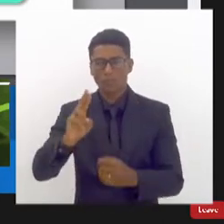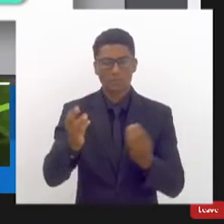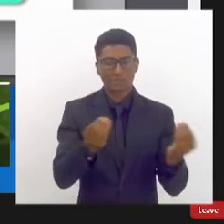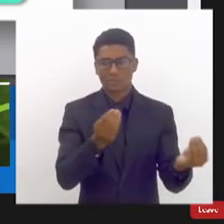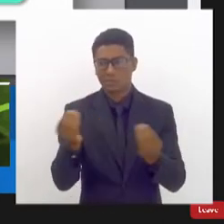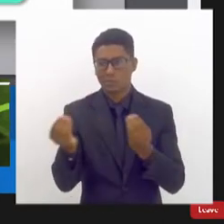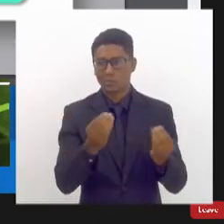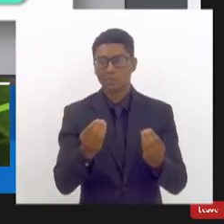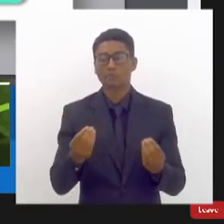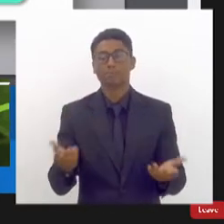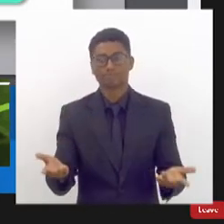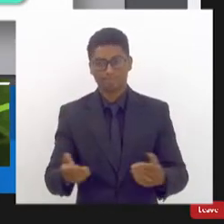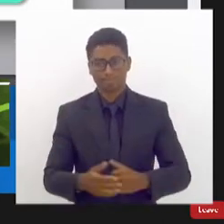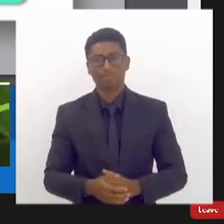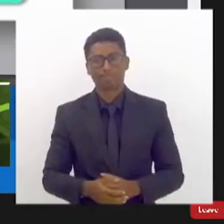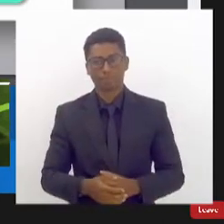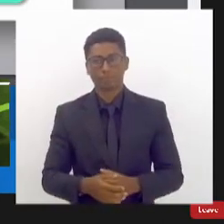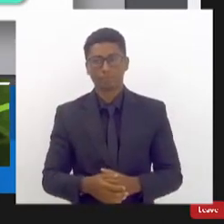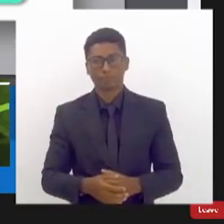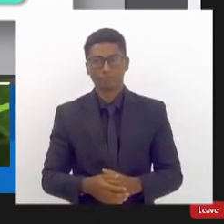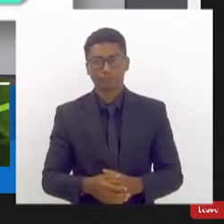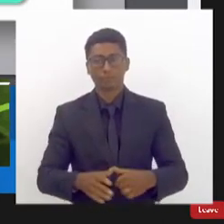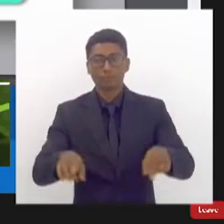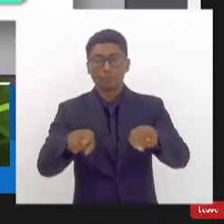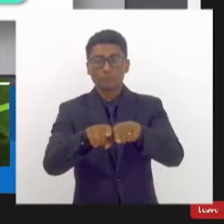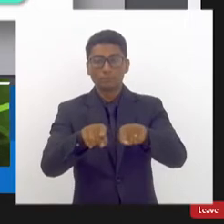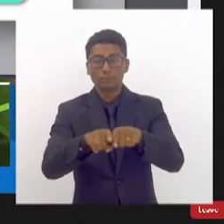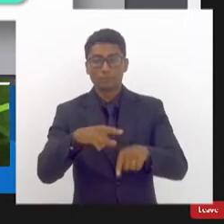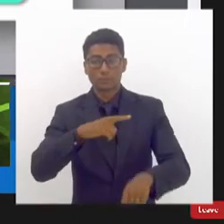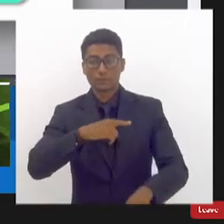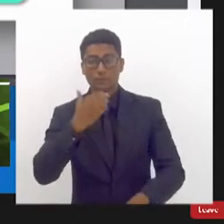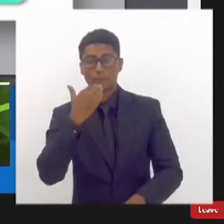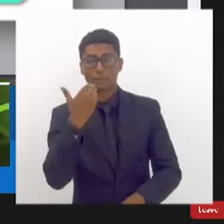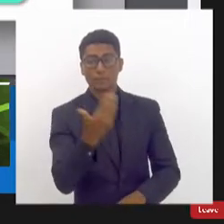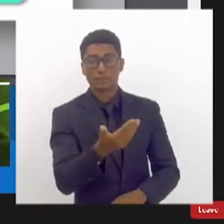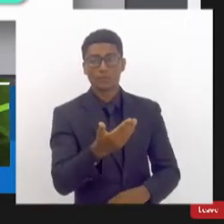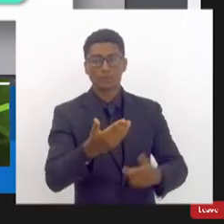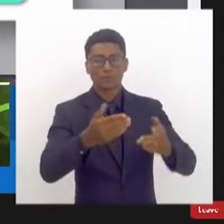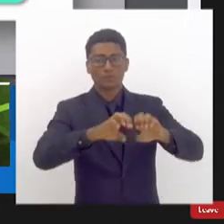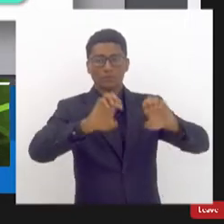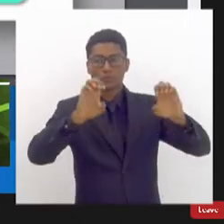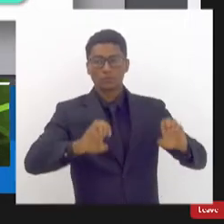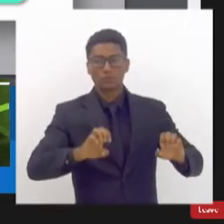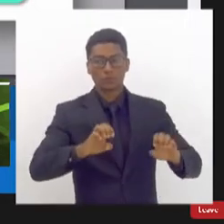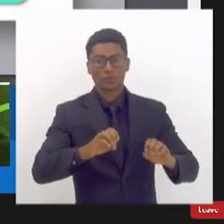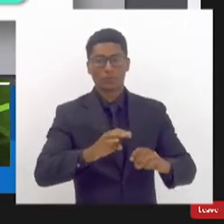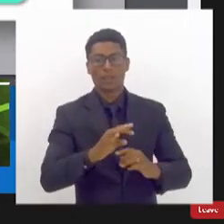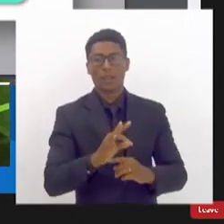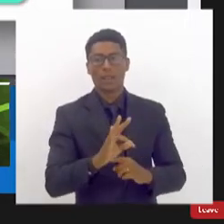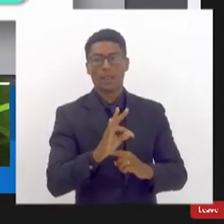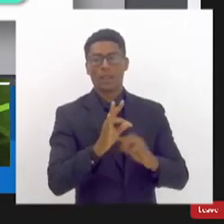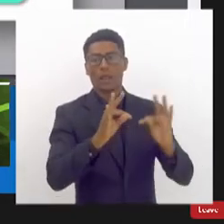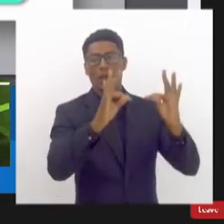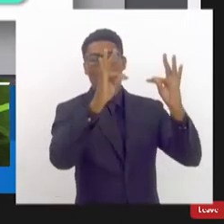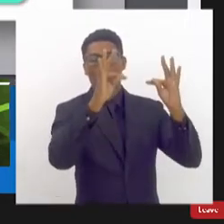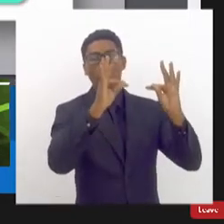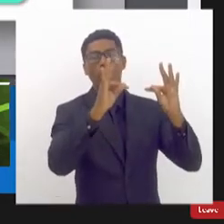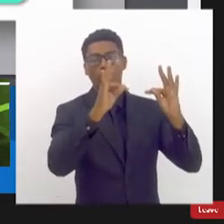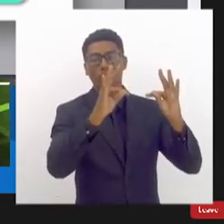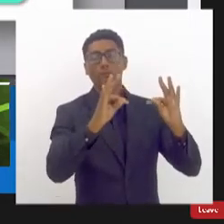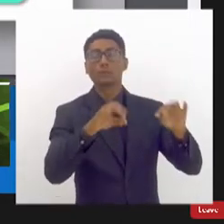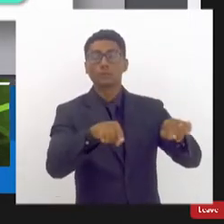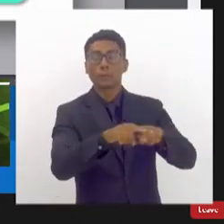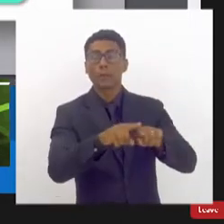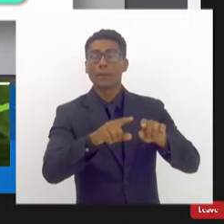né, sobre a questão da infraestrutura tecnológica não é só hardware e software, mas também treinamento. O